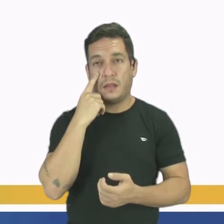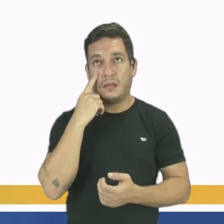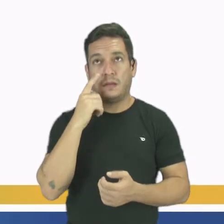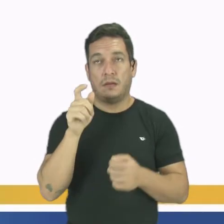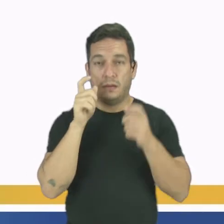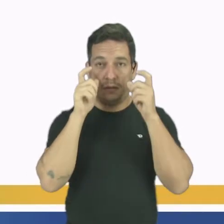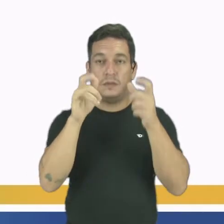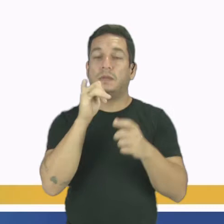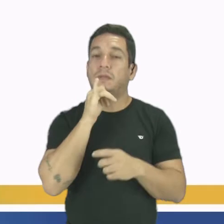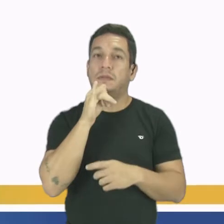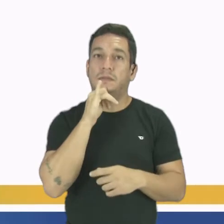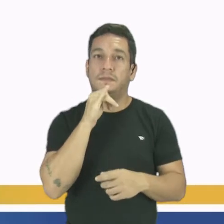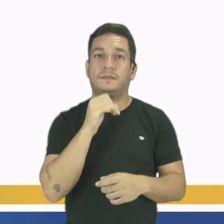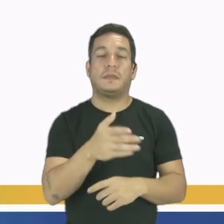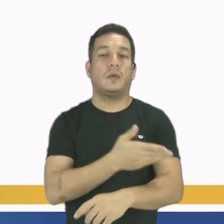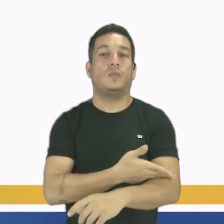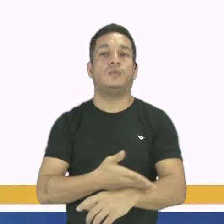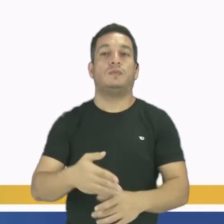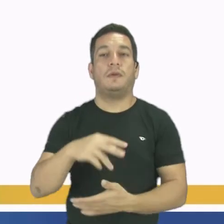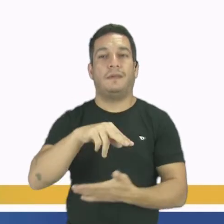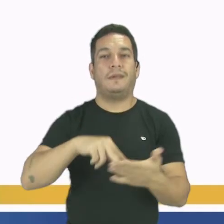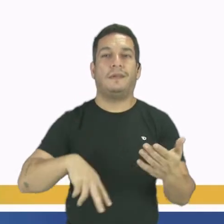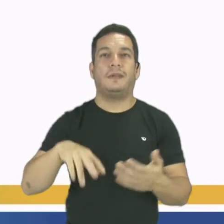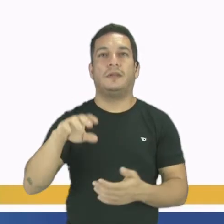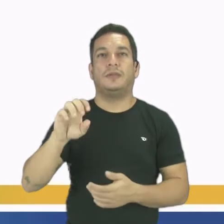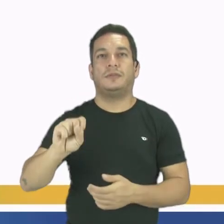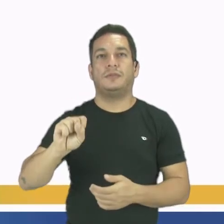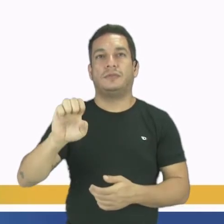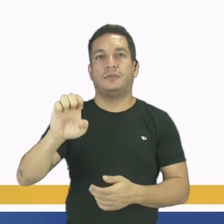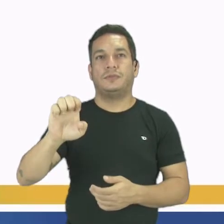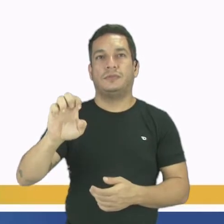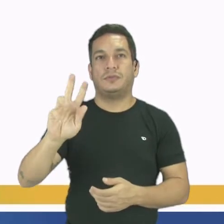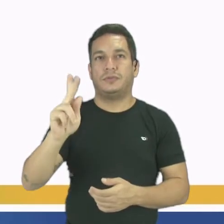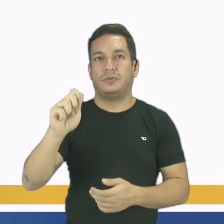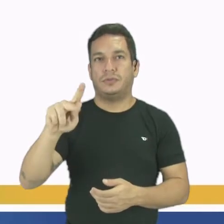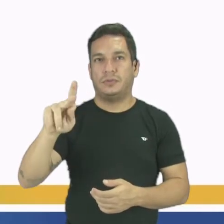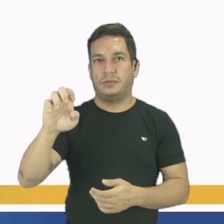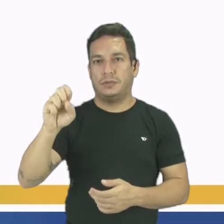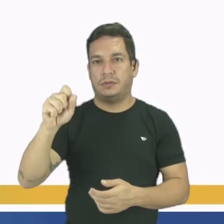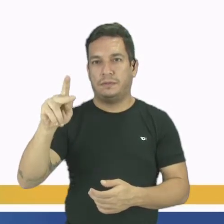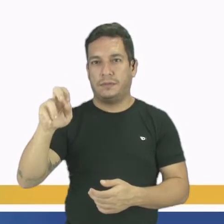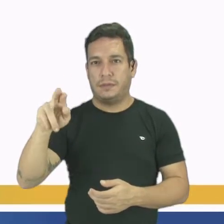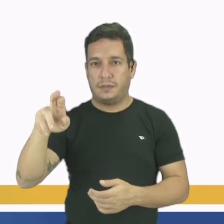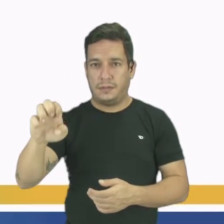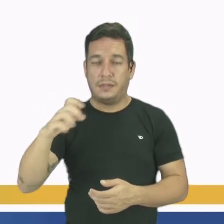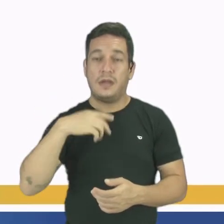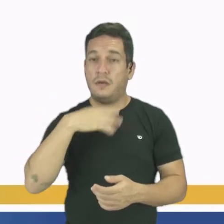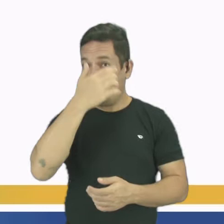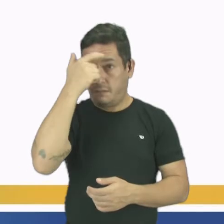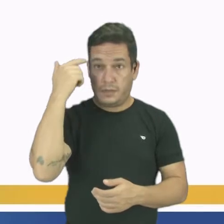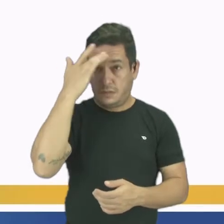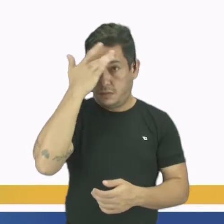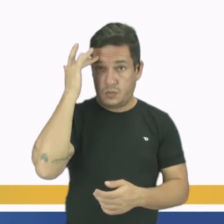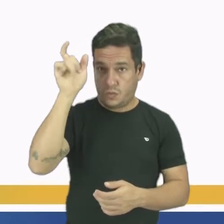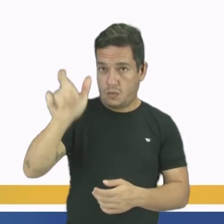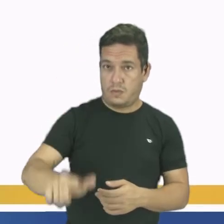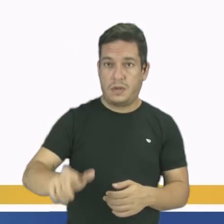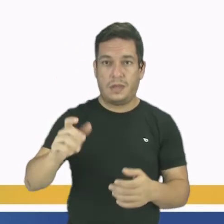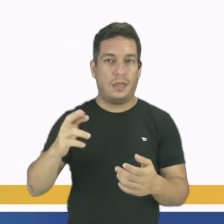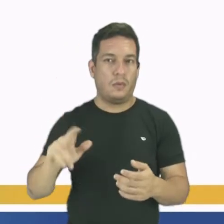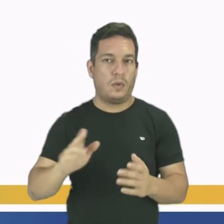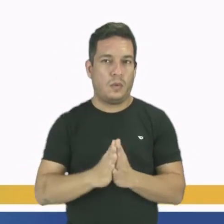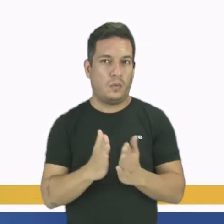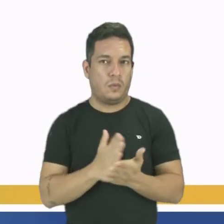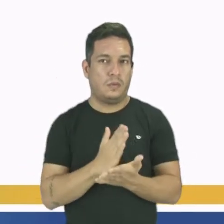Presta atenção no exemplo, costumava ler Shakespeare. Shakespeare é uma pessoa, ele não é um livro, embora ele seja um autor de